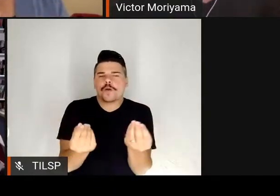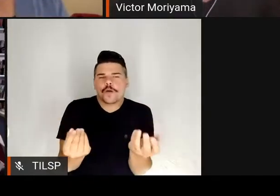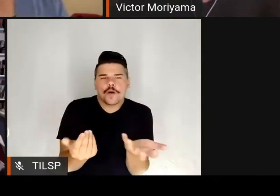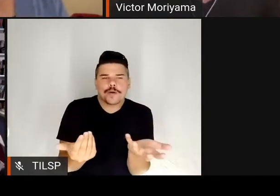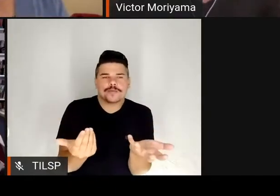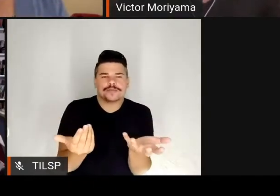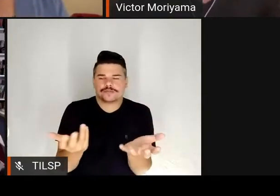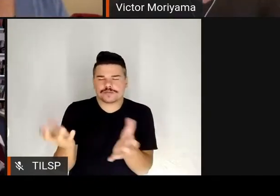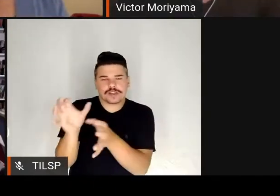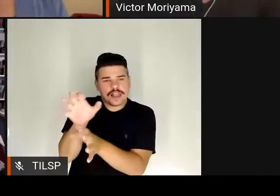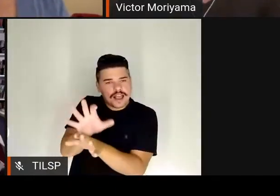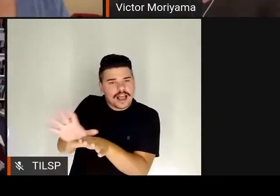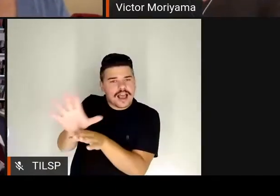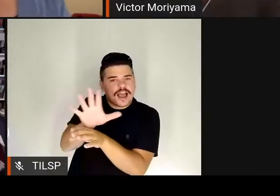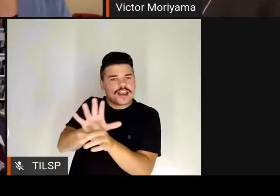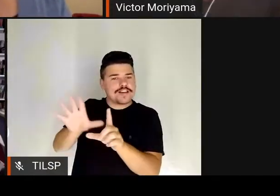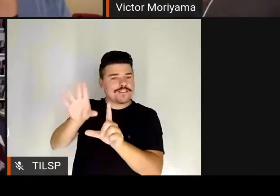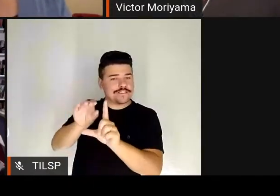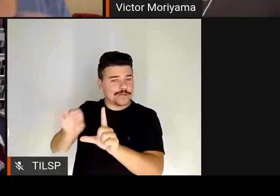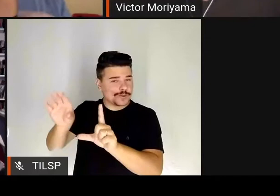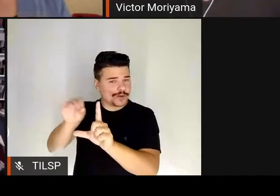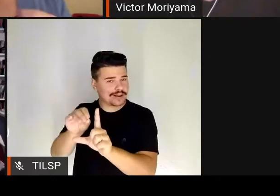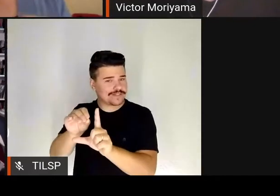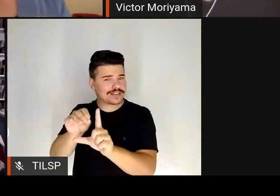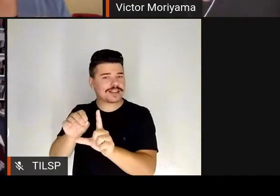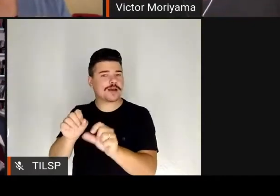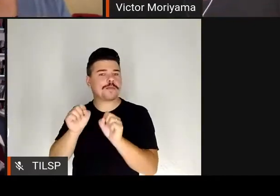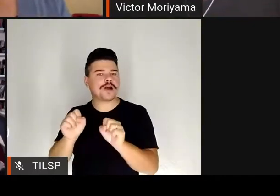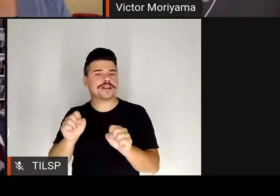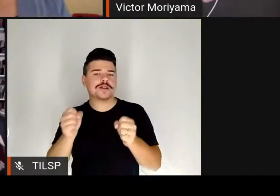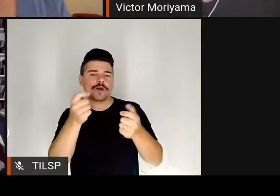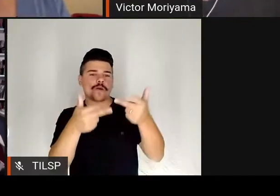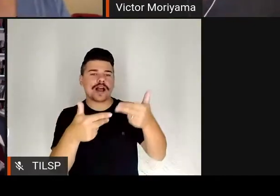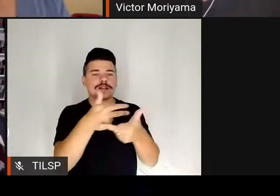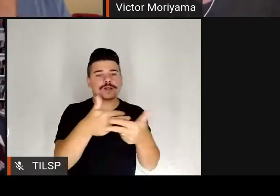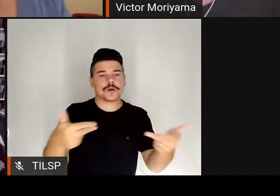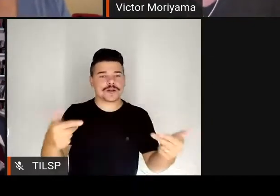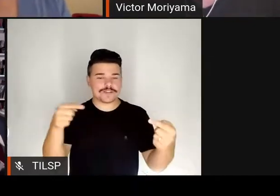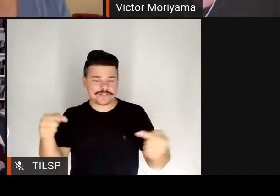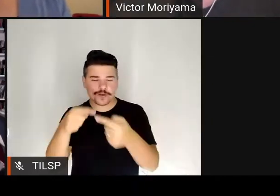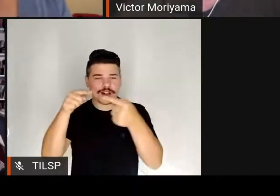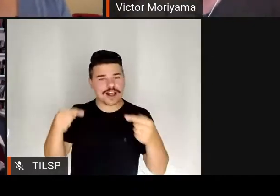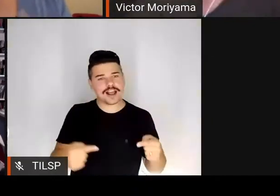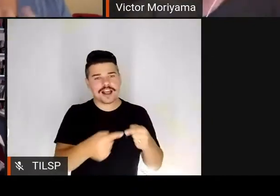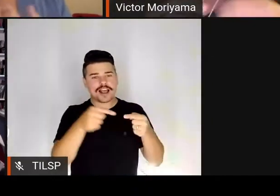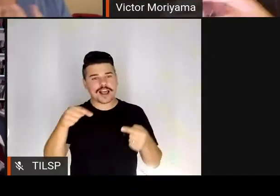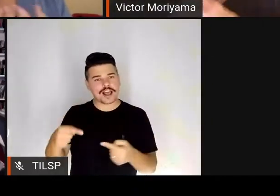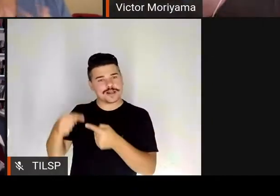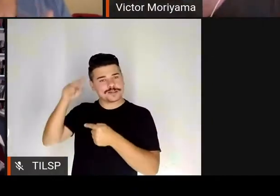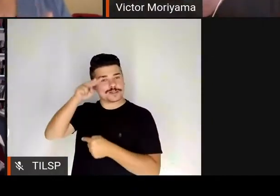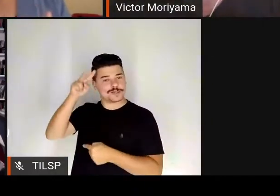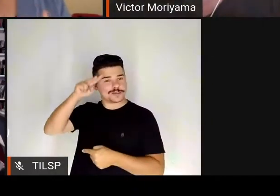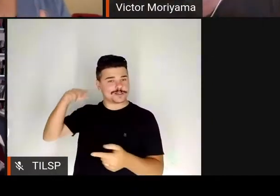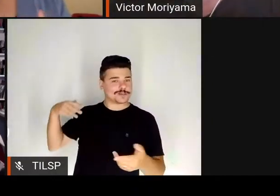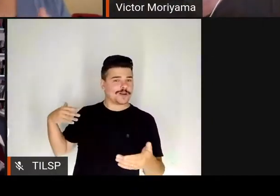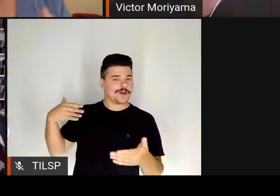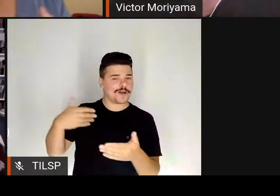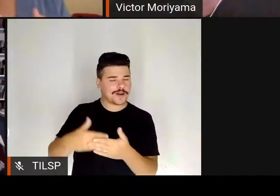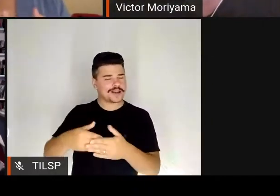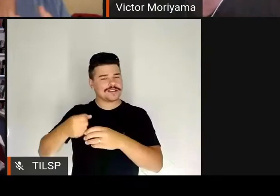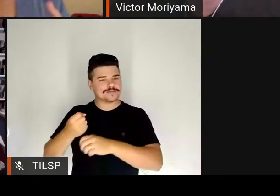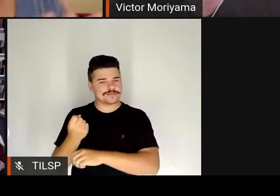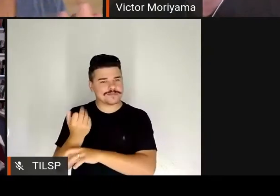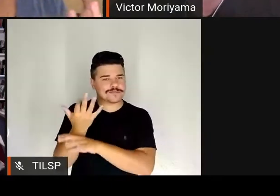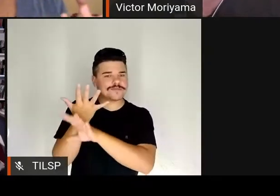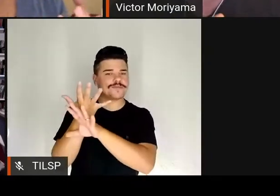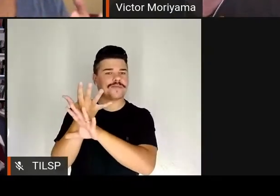na fotografia e quais são algumas das raízes históricas, né, dessa noção, que